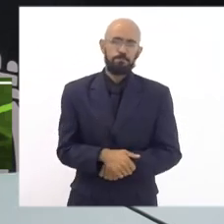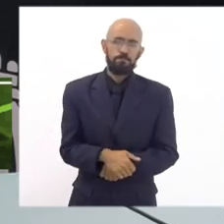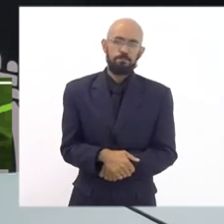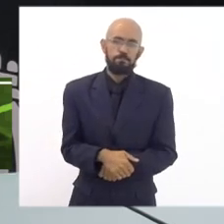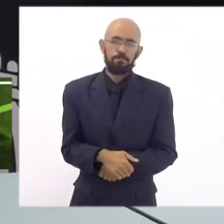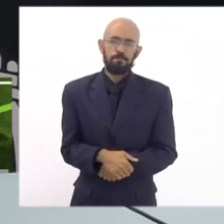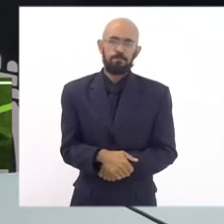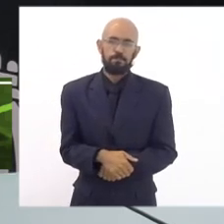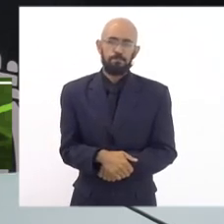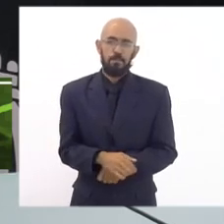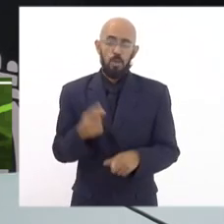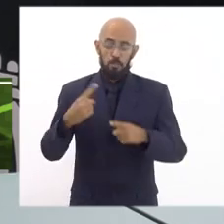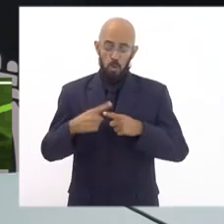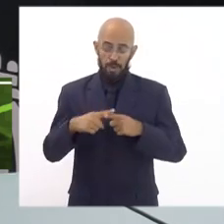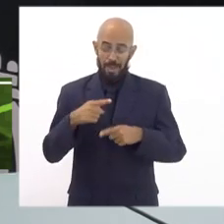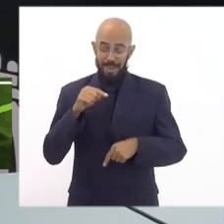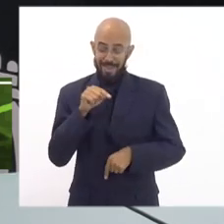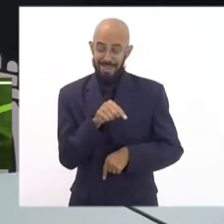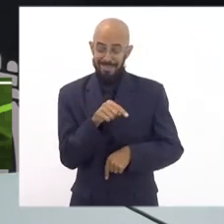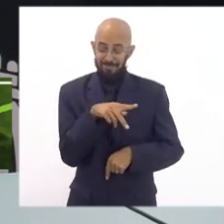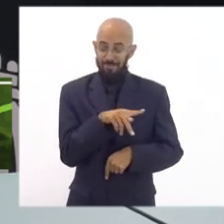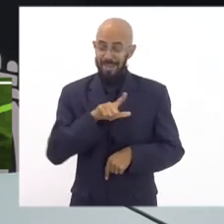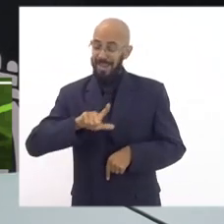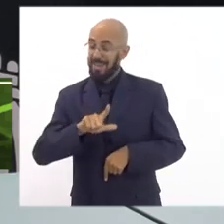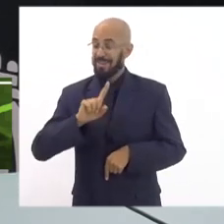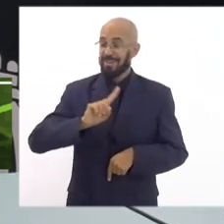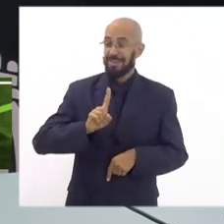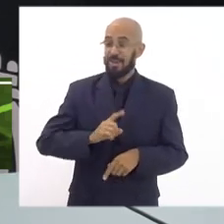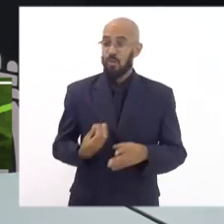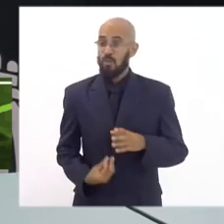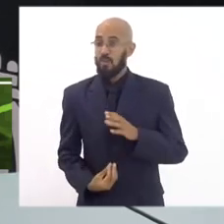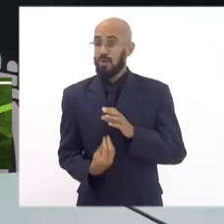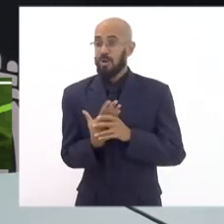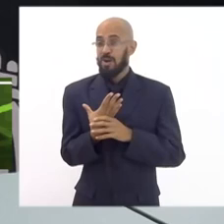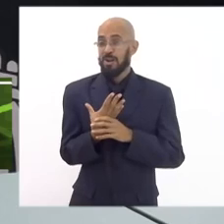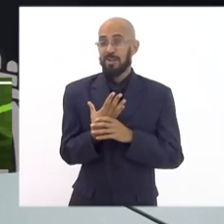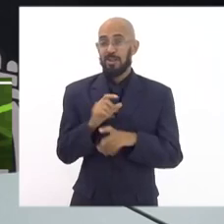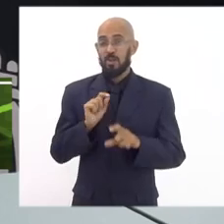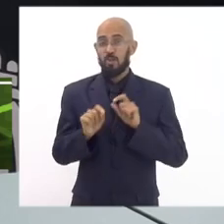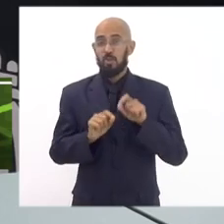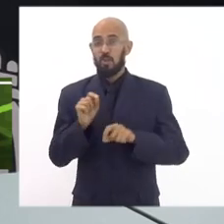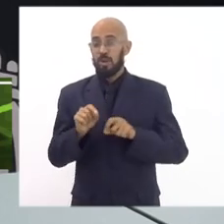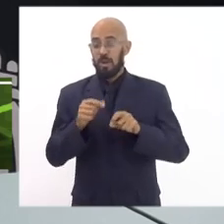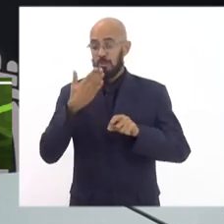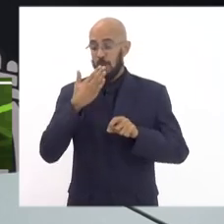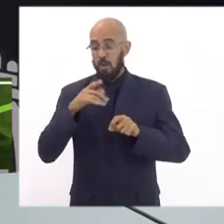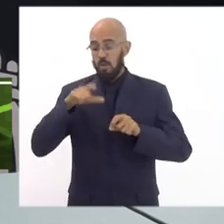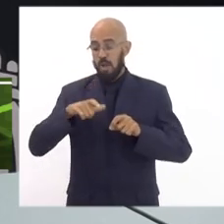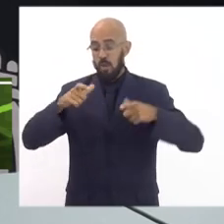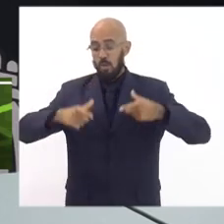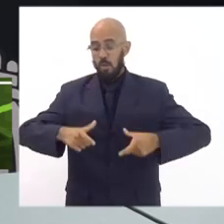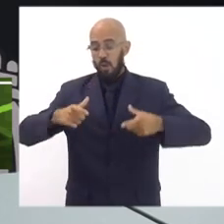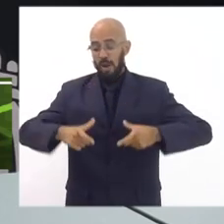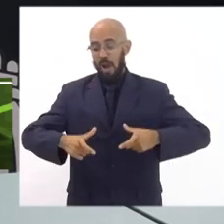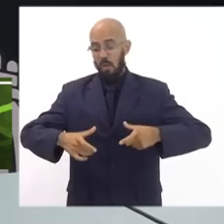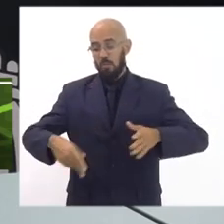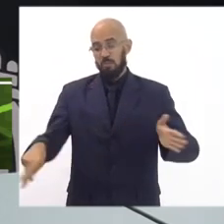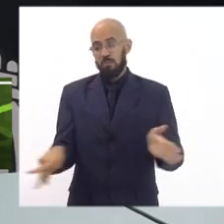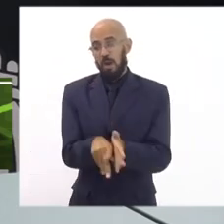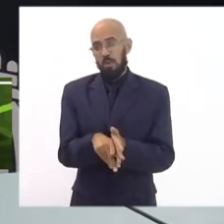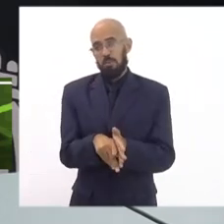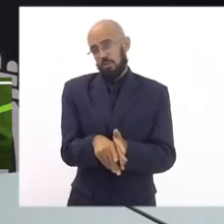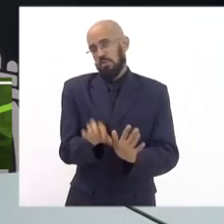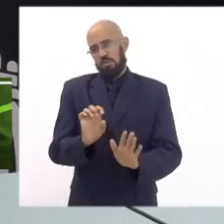Porque o projeto de lei não define qual é o espaço físico. É um